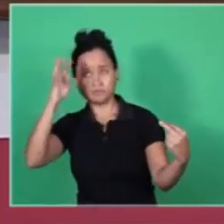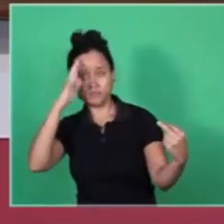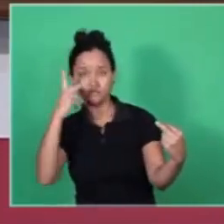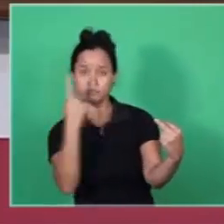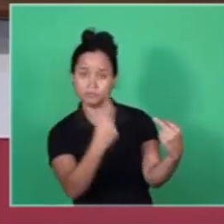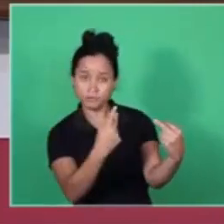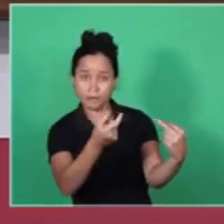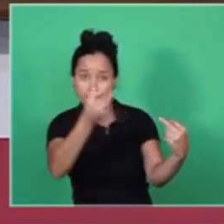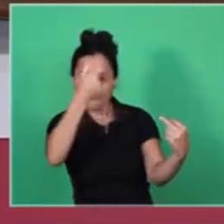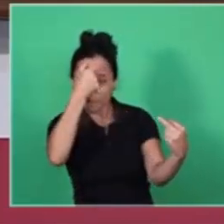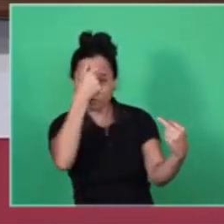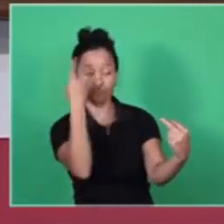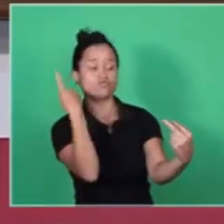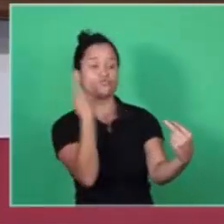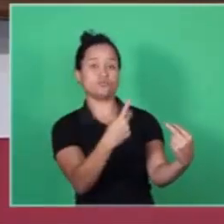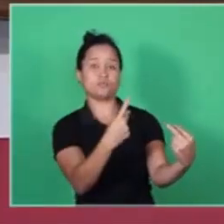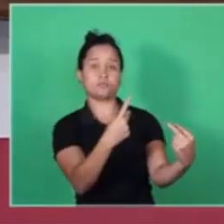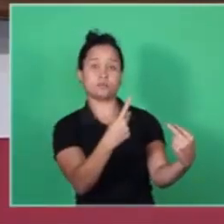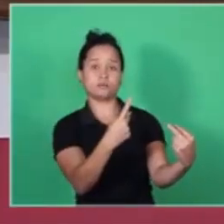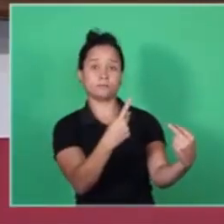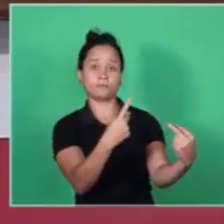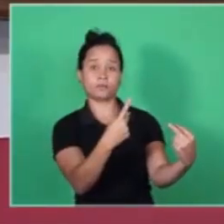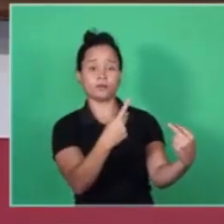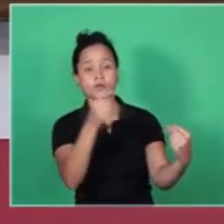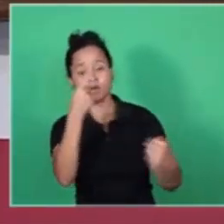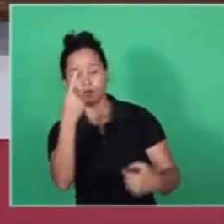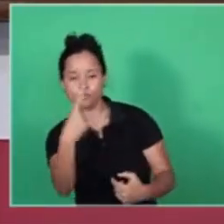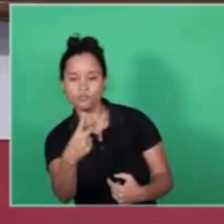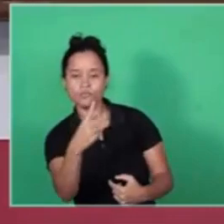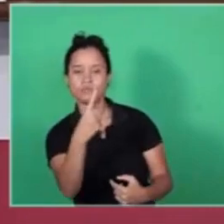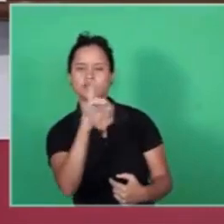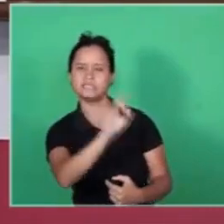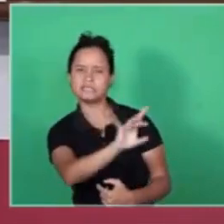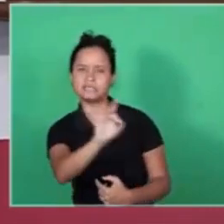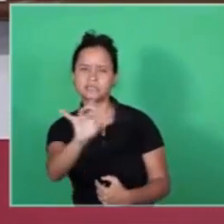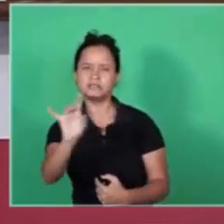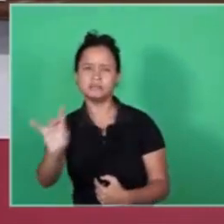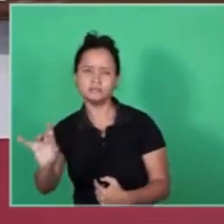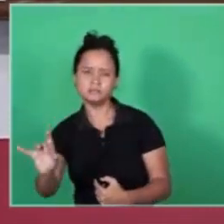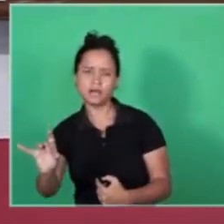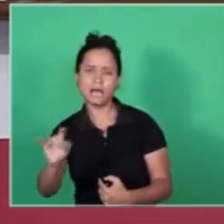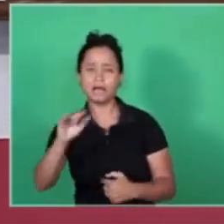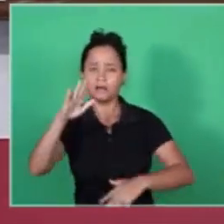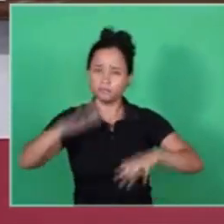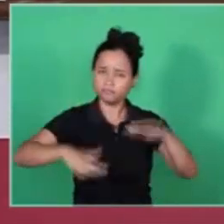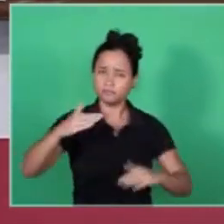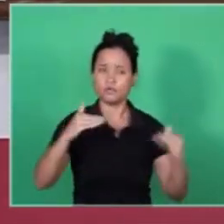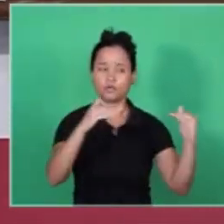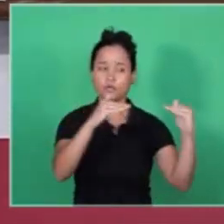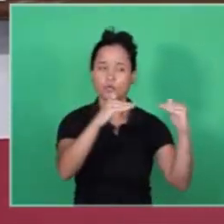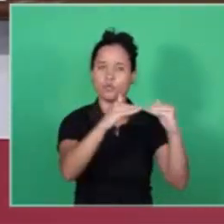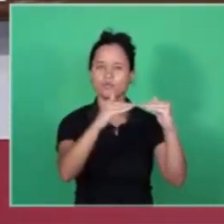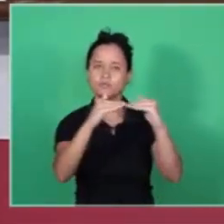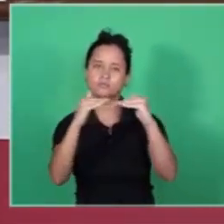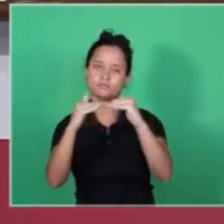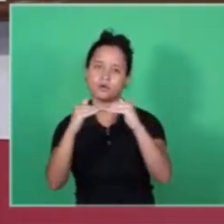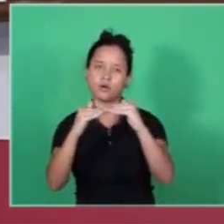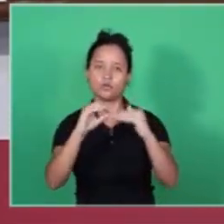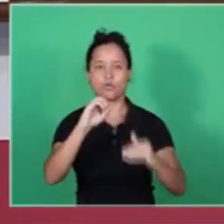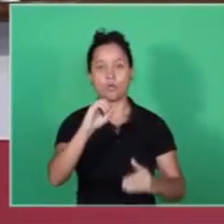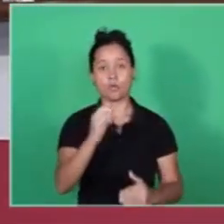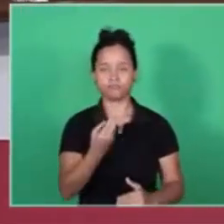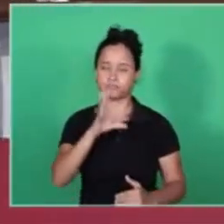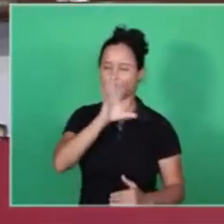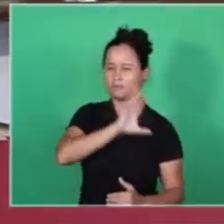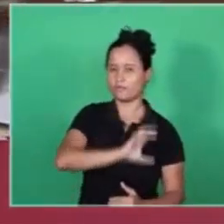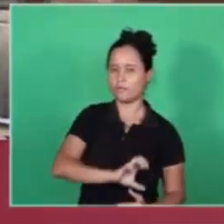sua mente é uma, da outra ali também é outra. Você pode concordar até com ele. Ou por amor, por interesse. Não, é o